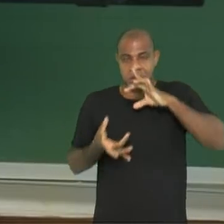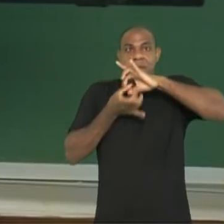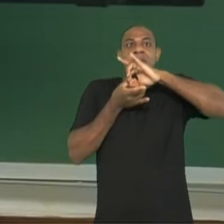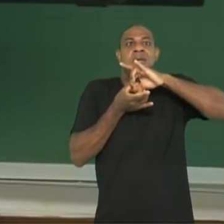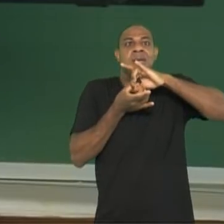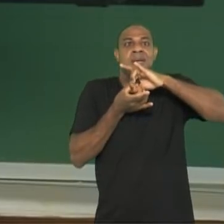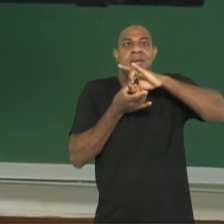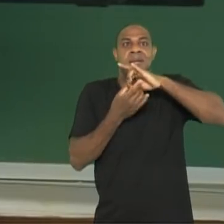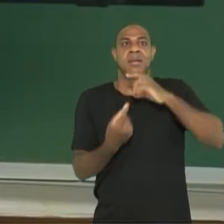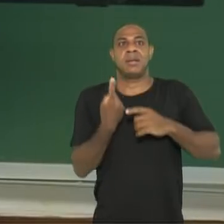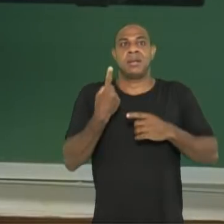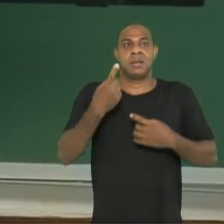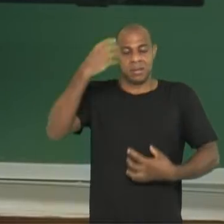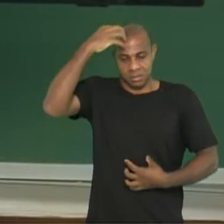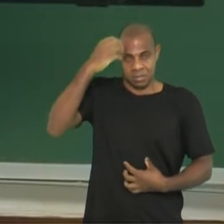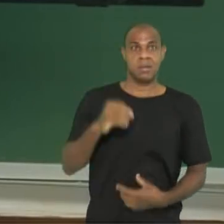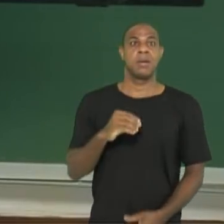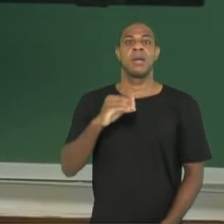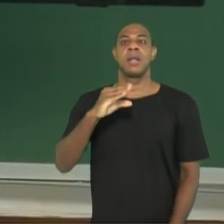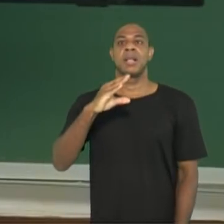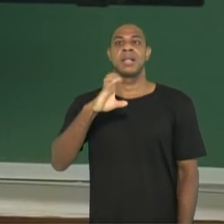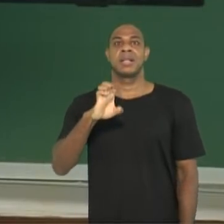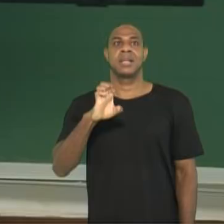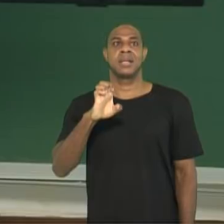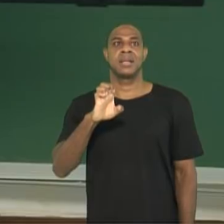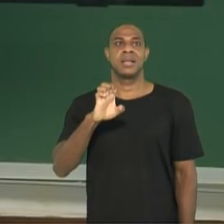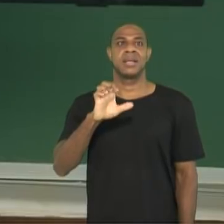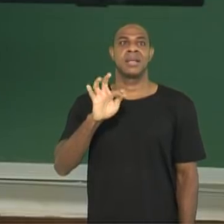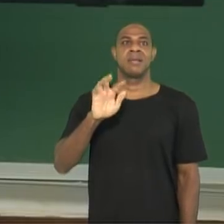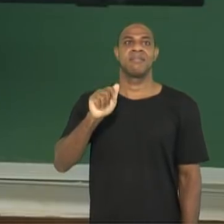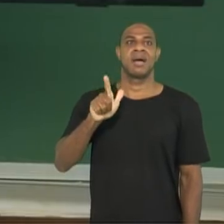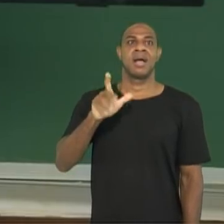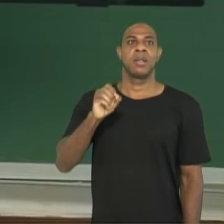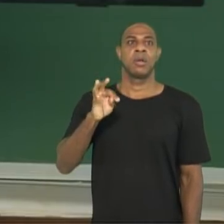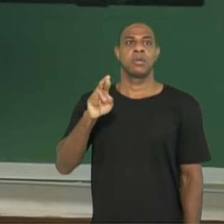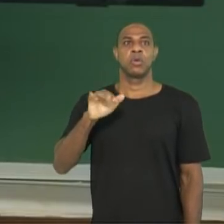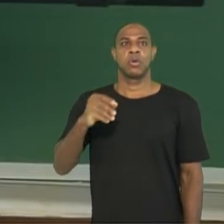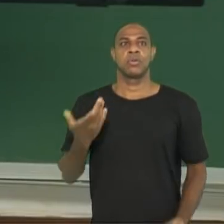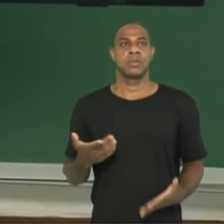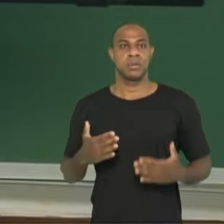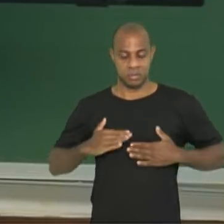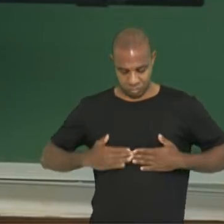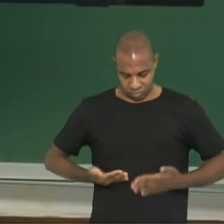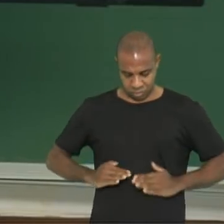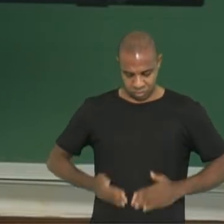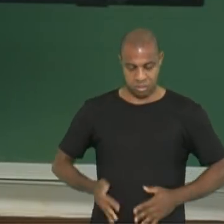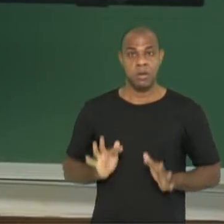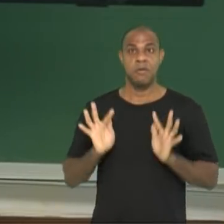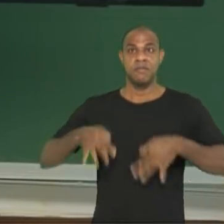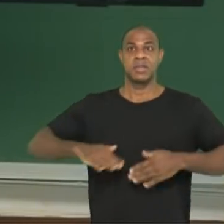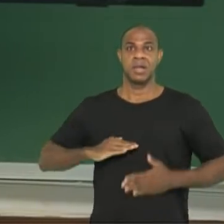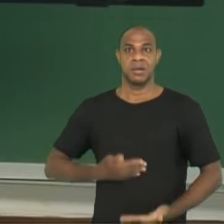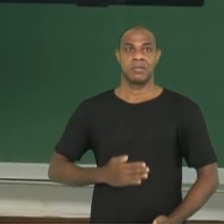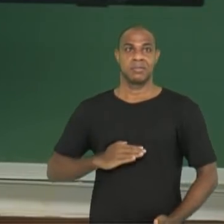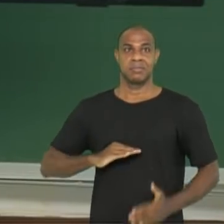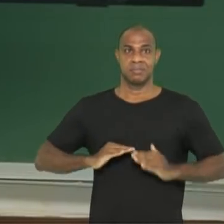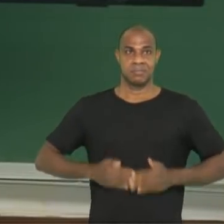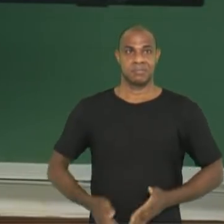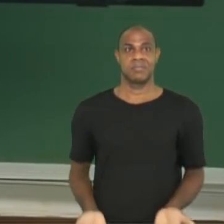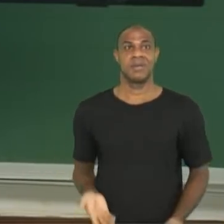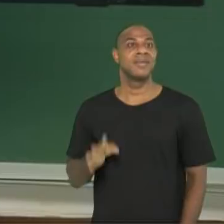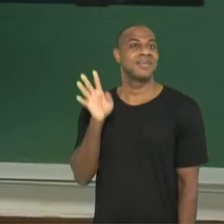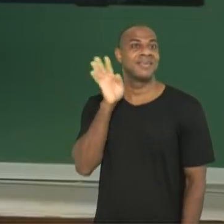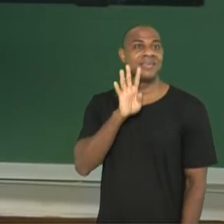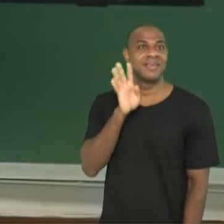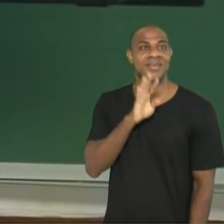e formam o cefalotórax. E aí o abdômen é a porção final do corpo do animal. Então olha que